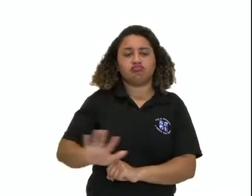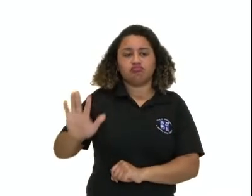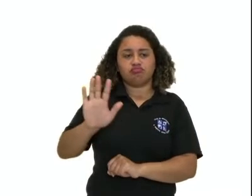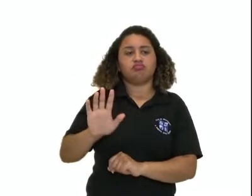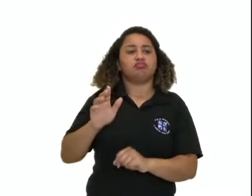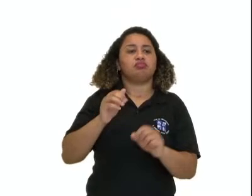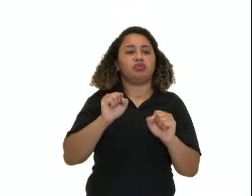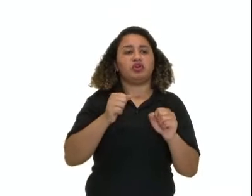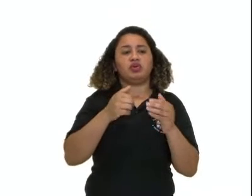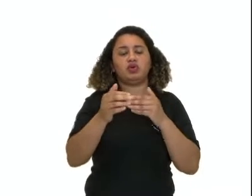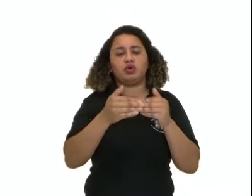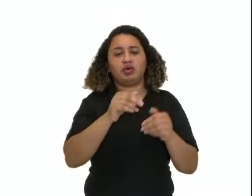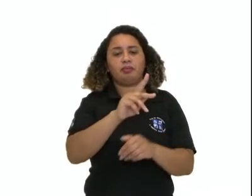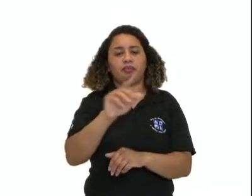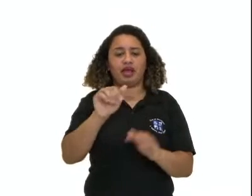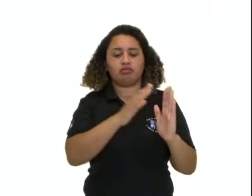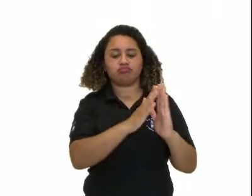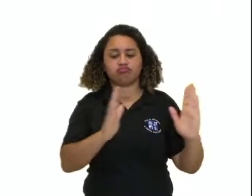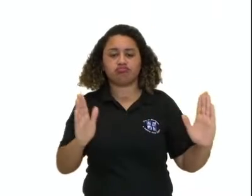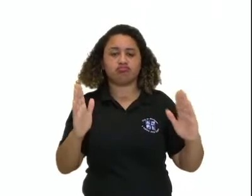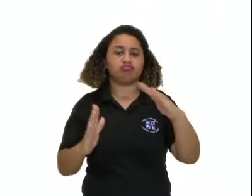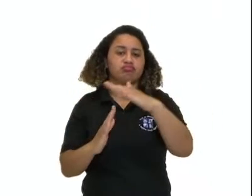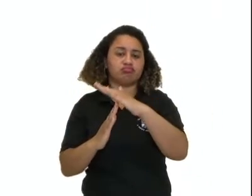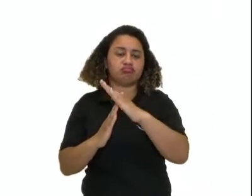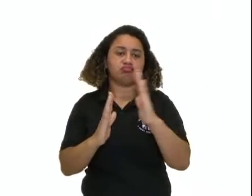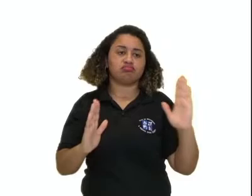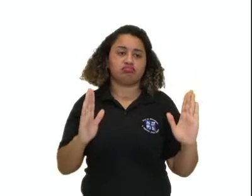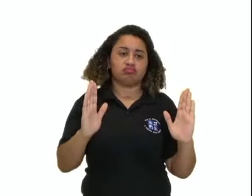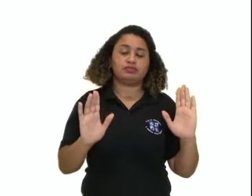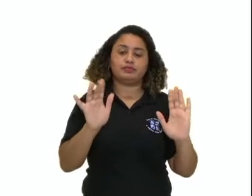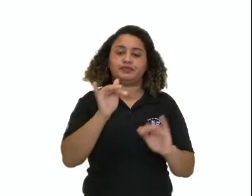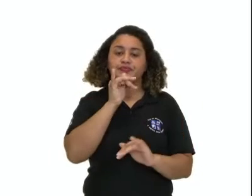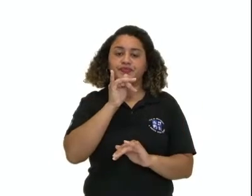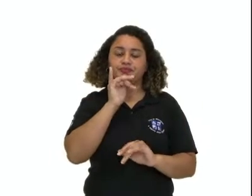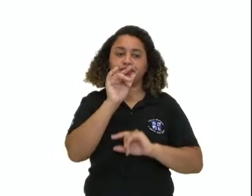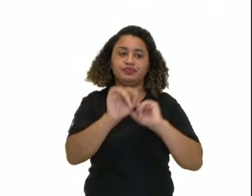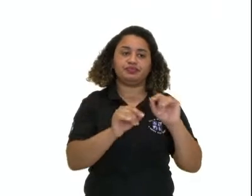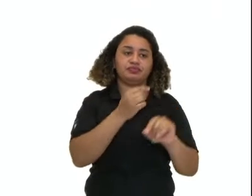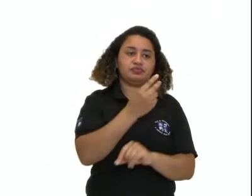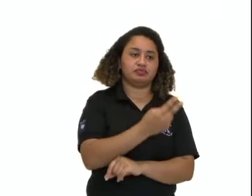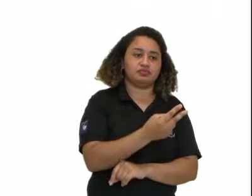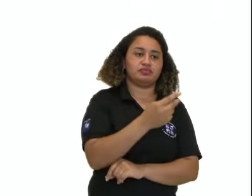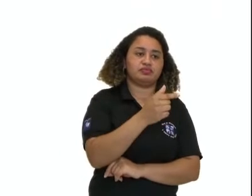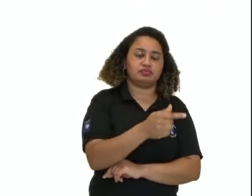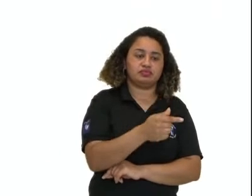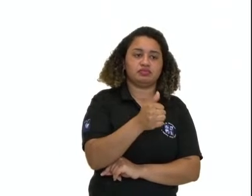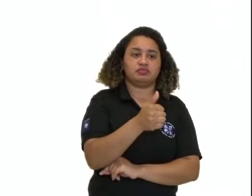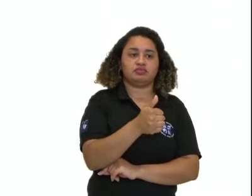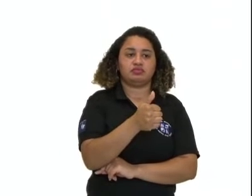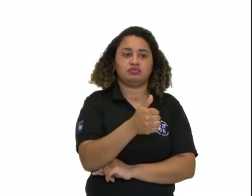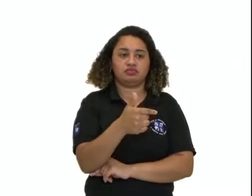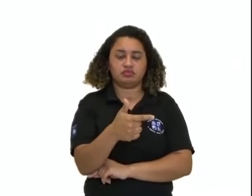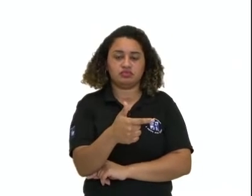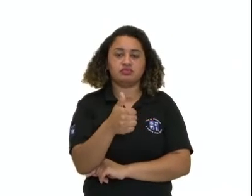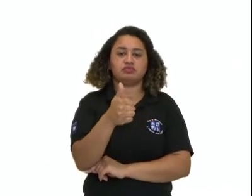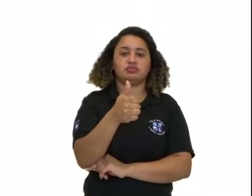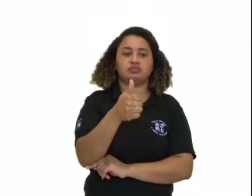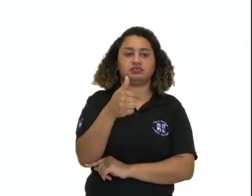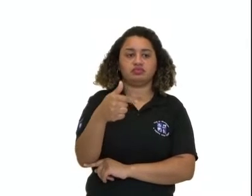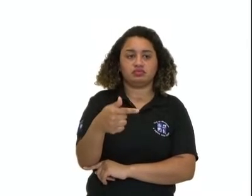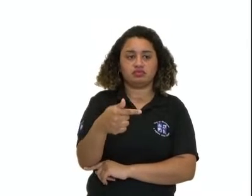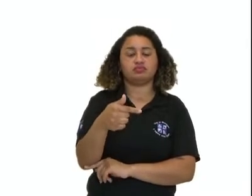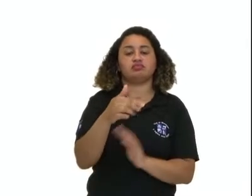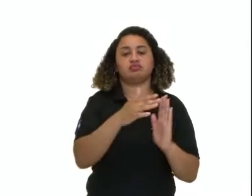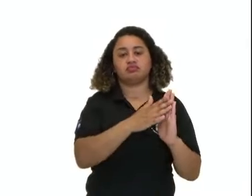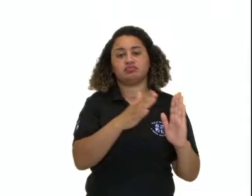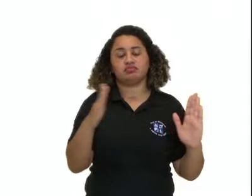para qualquer PA finita. Por exemplo, essa daqui, ó, 2, 7, 12. A